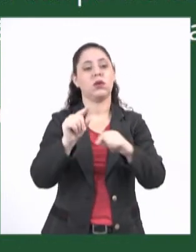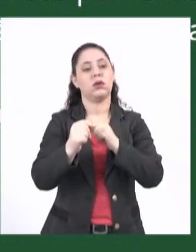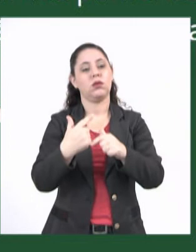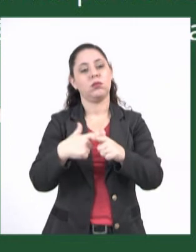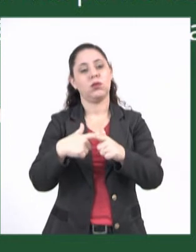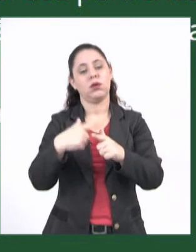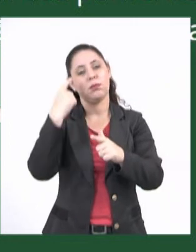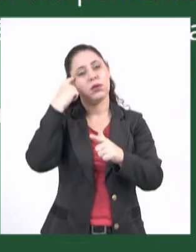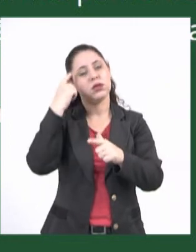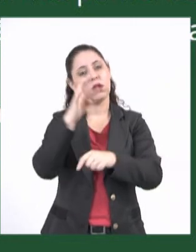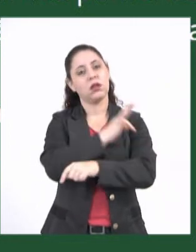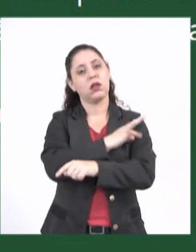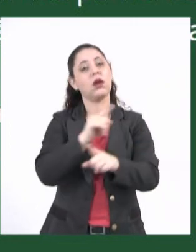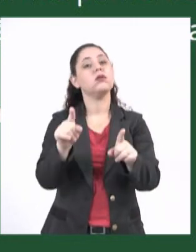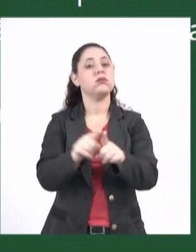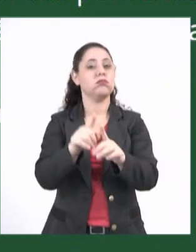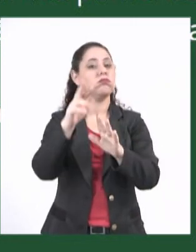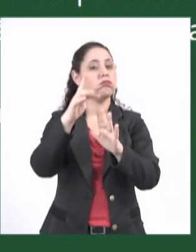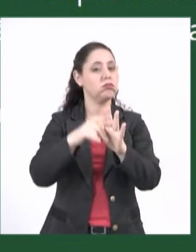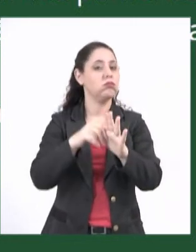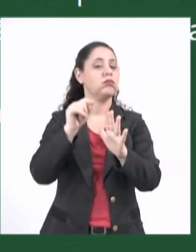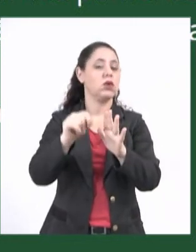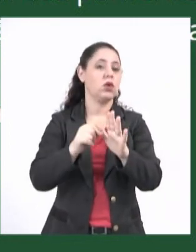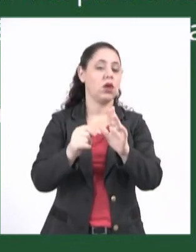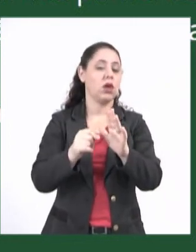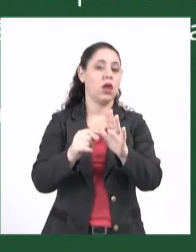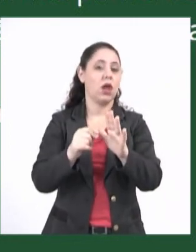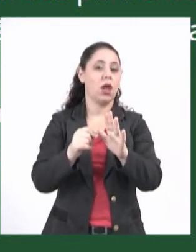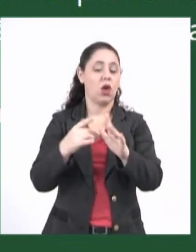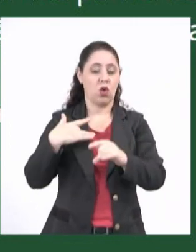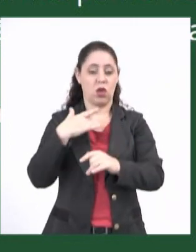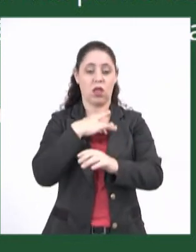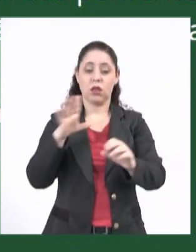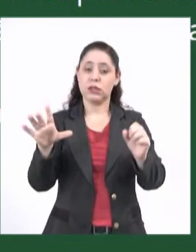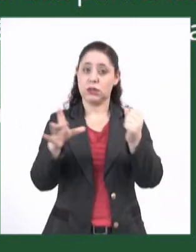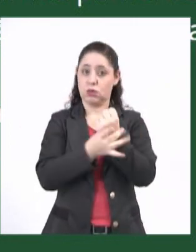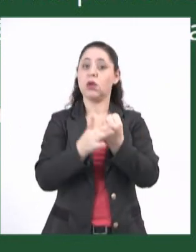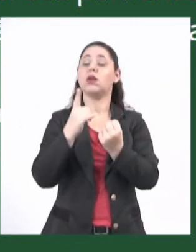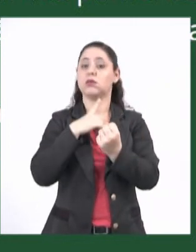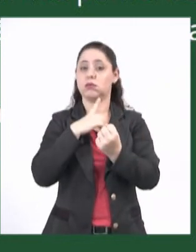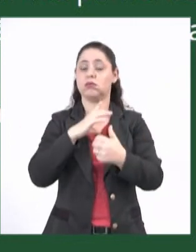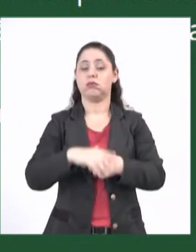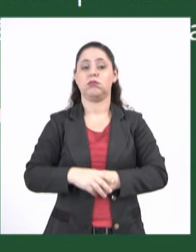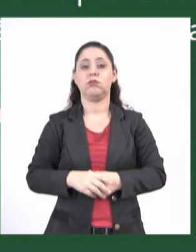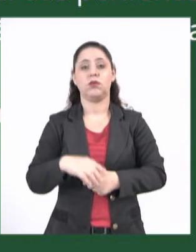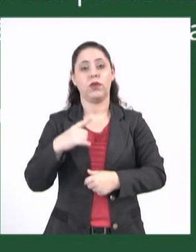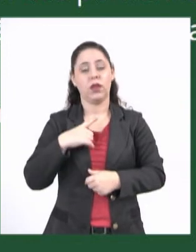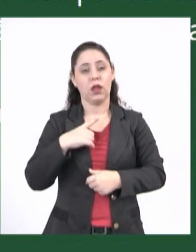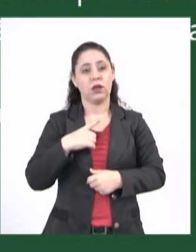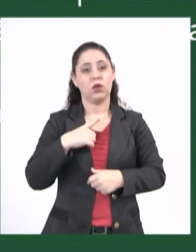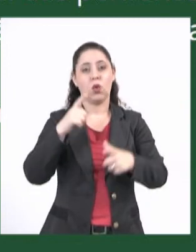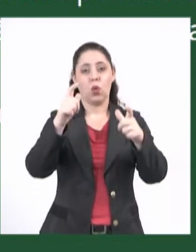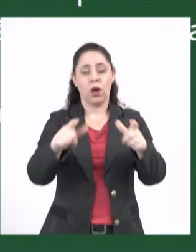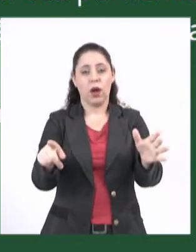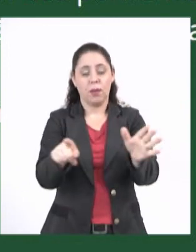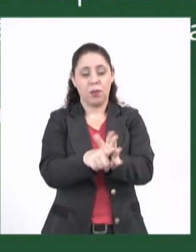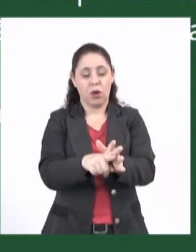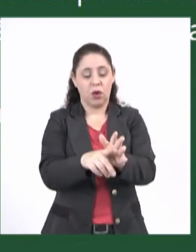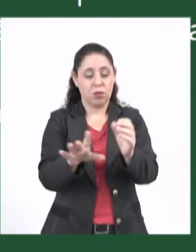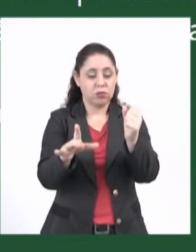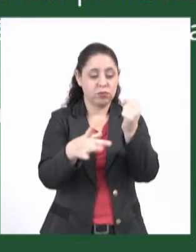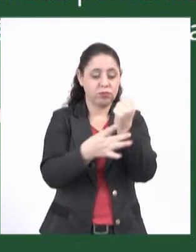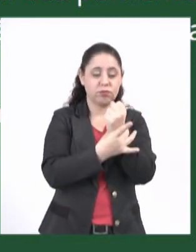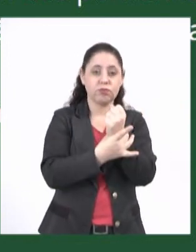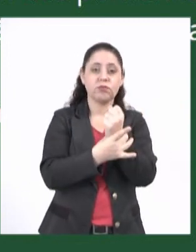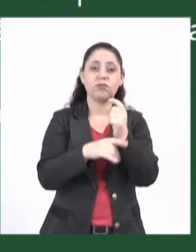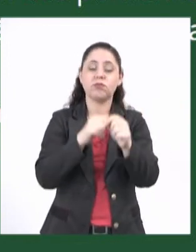pensar no critério técnico aí também de vigilância sanitária, onde a gente vai ter que ter um equipamento, né, de segurança alimentar e